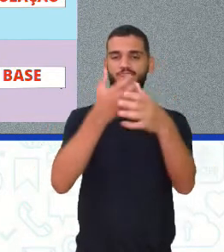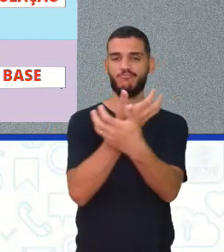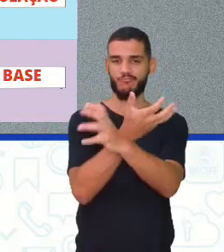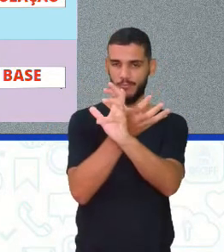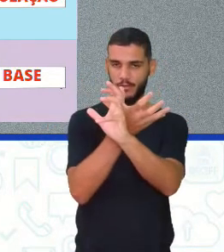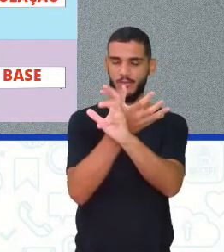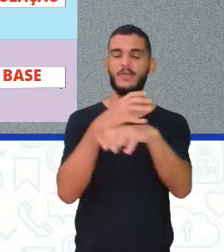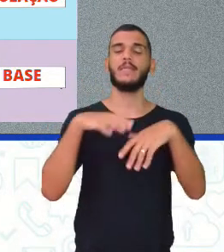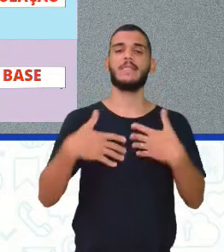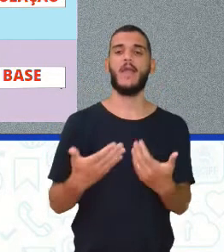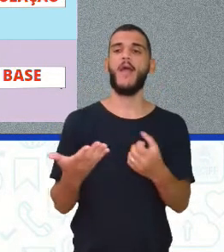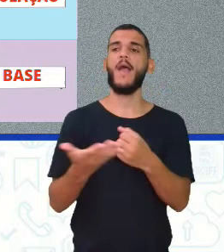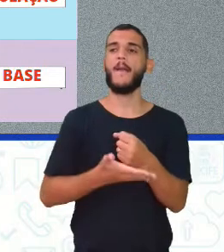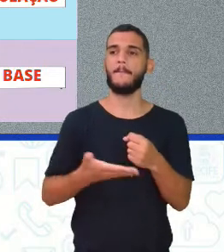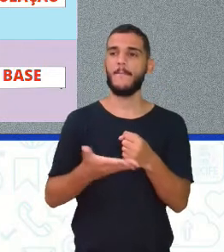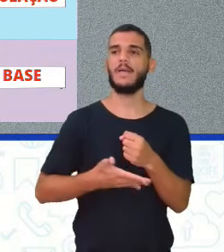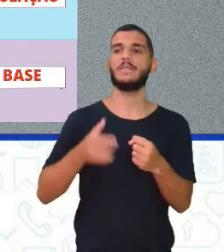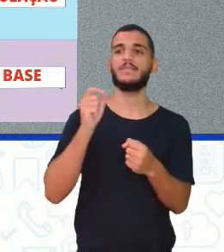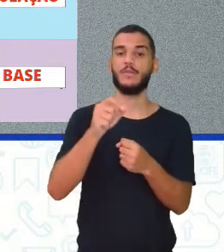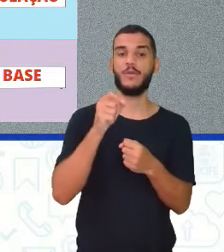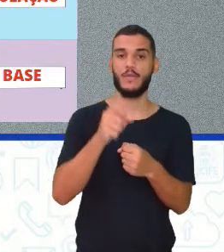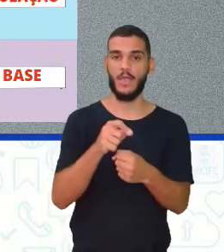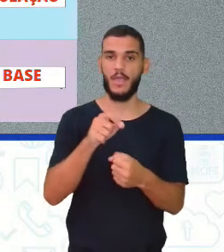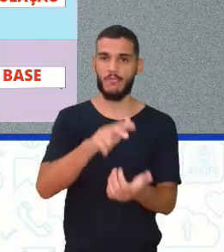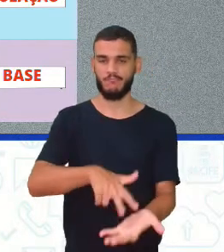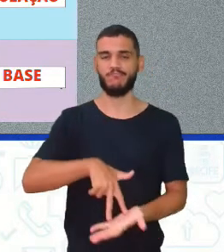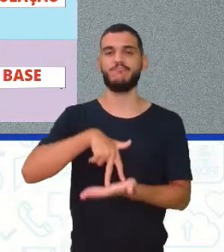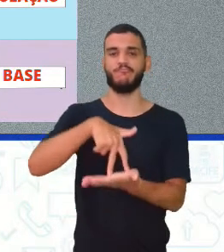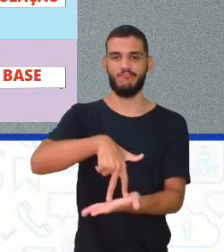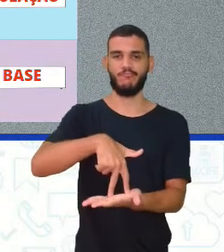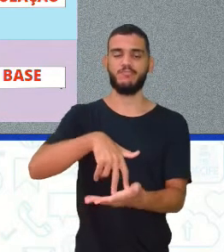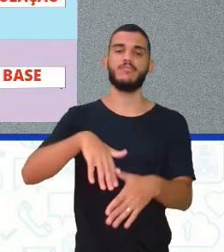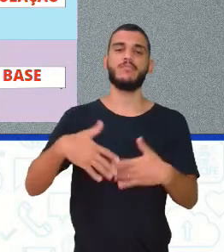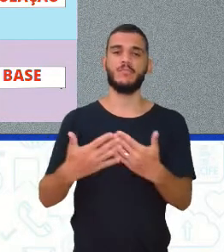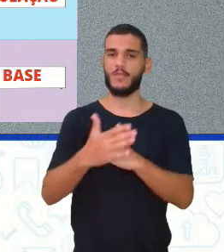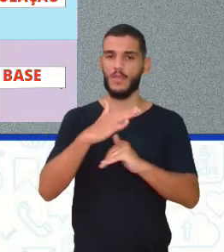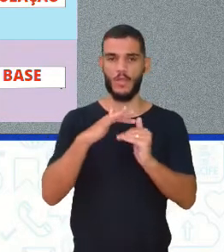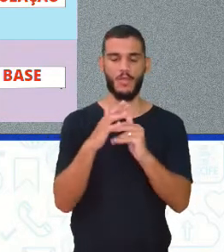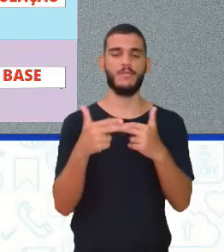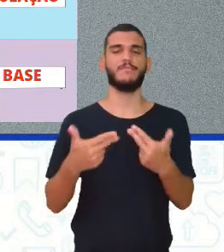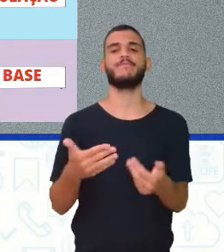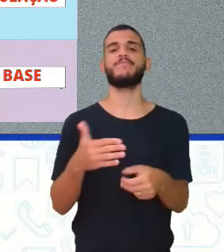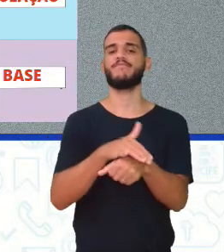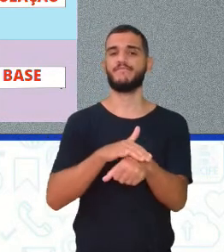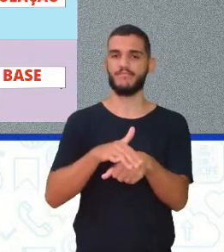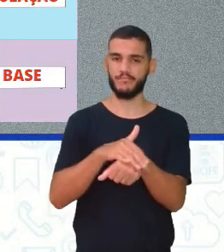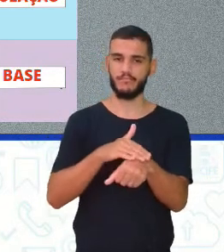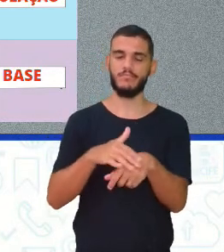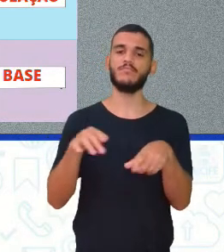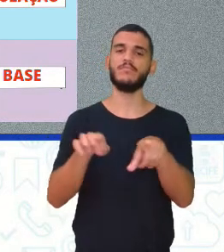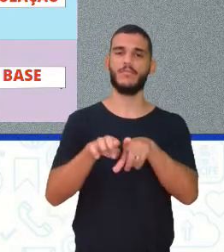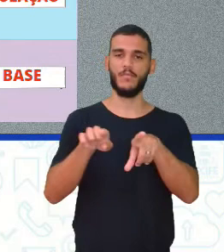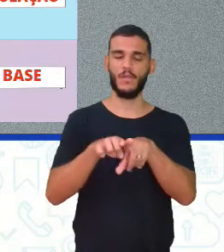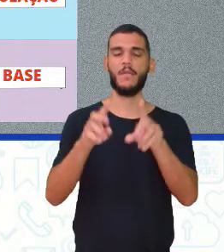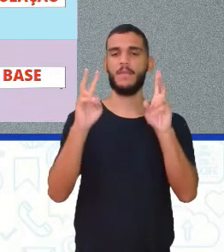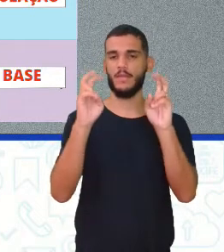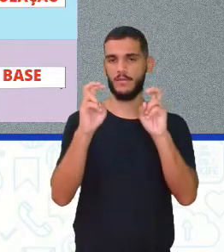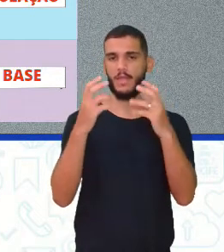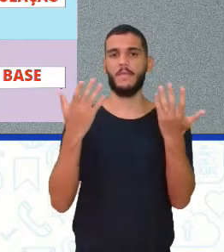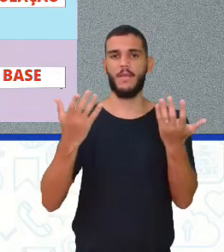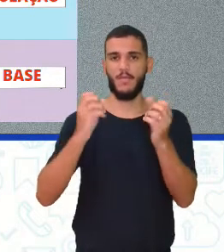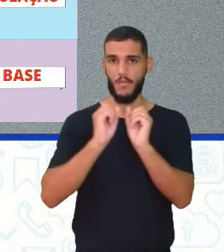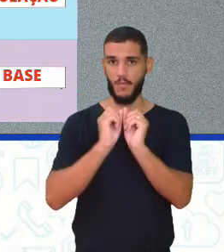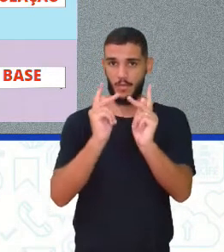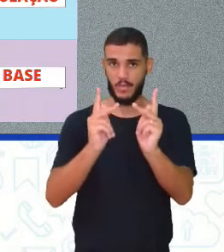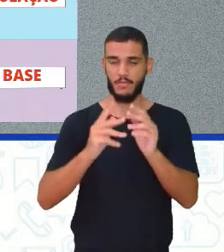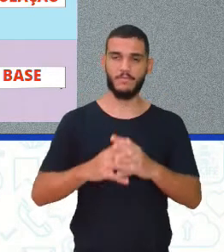a base, né, para a questão aí da nossa sustentação. Tudo isso nós vamos ainda conversar, mas a respeito hoje de